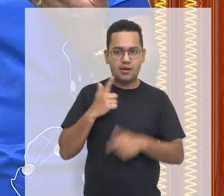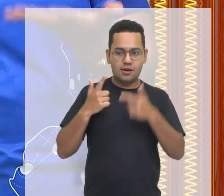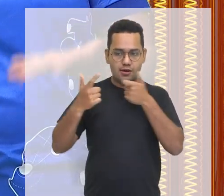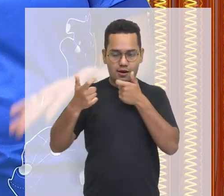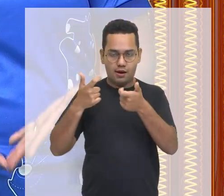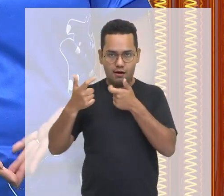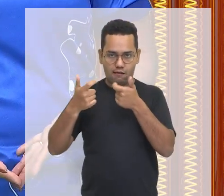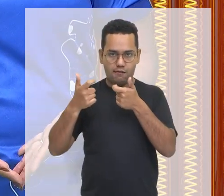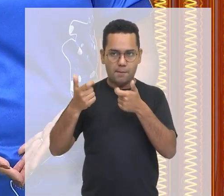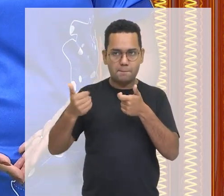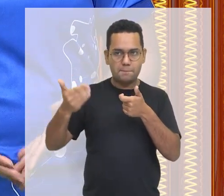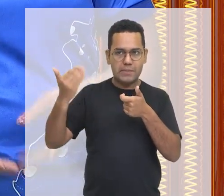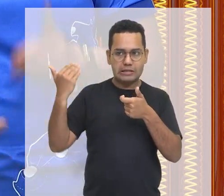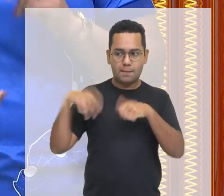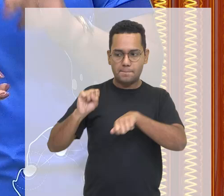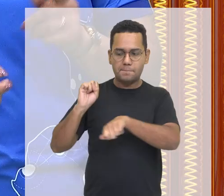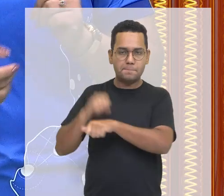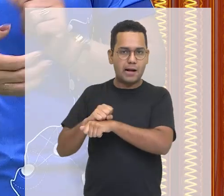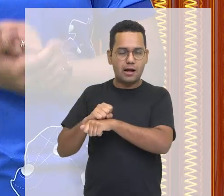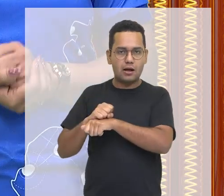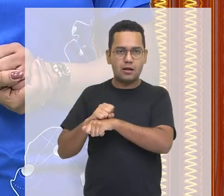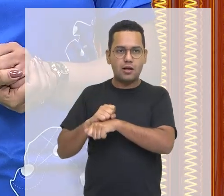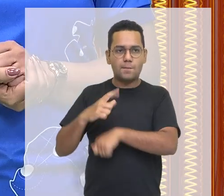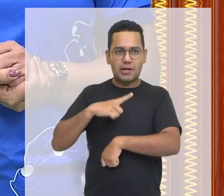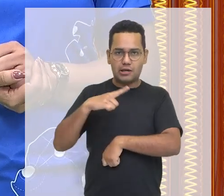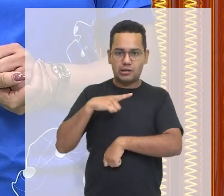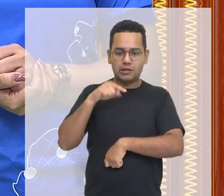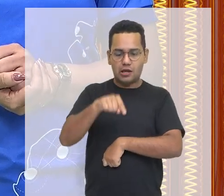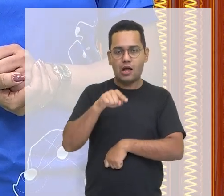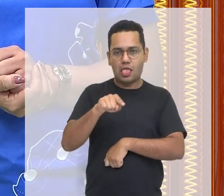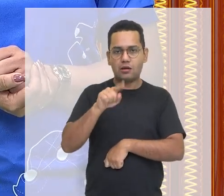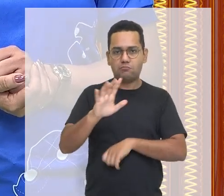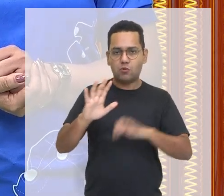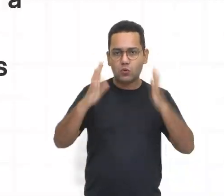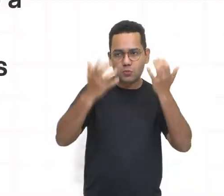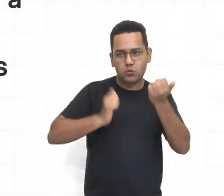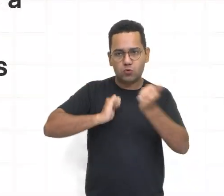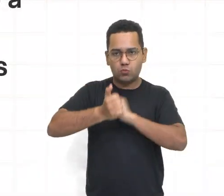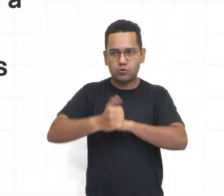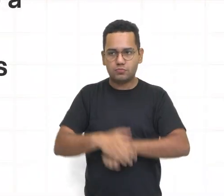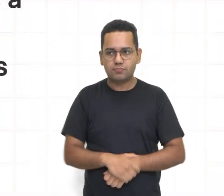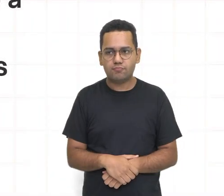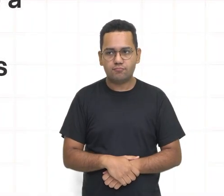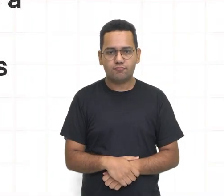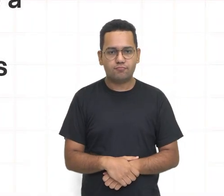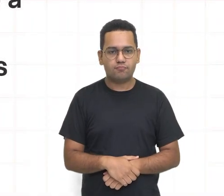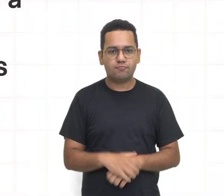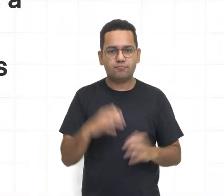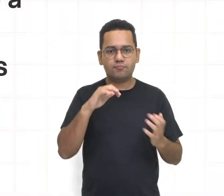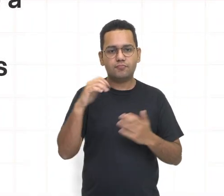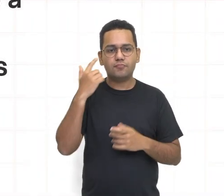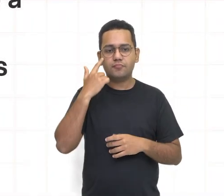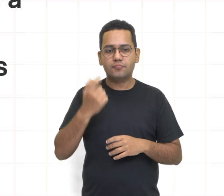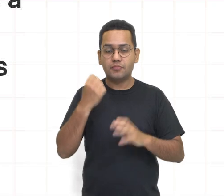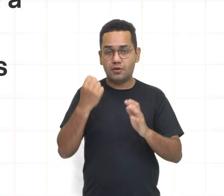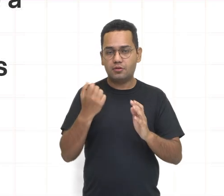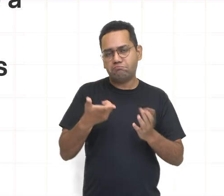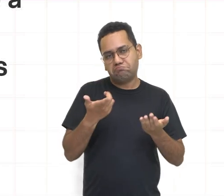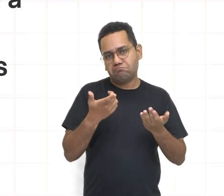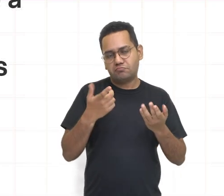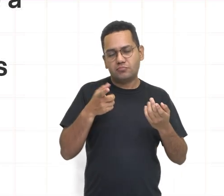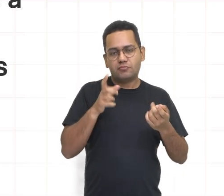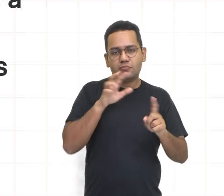conta de campeonatos mundiais. Vamos agora aos impactos da cultura de massa. Vamos lá. Impactos